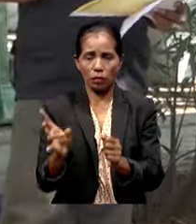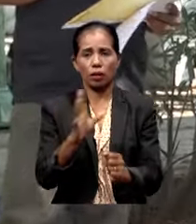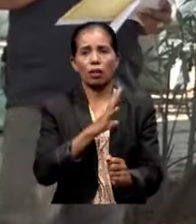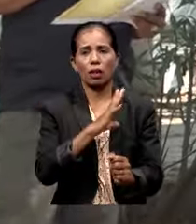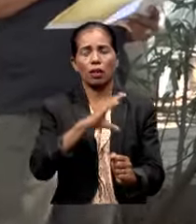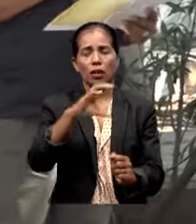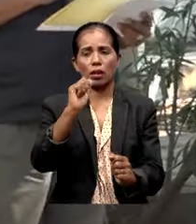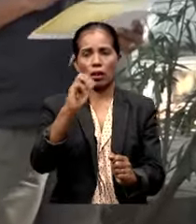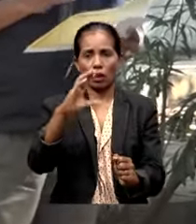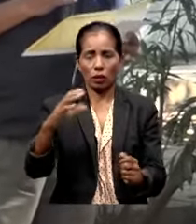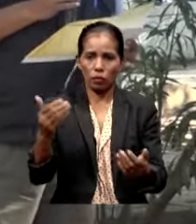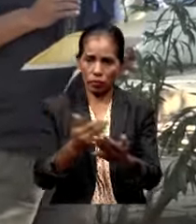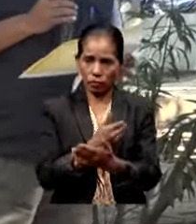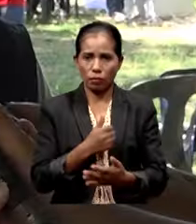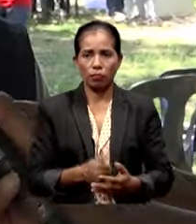comissário Fon.